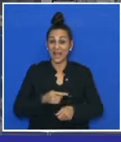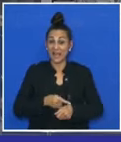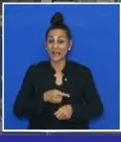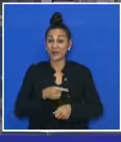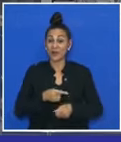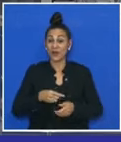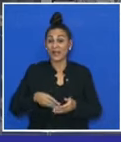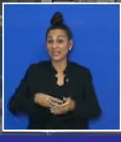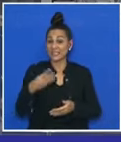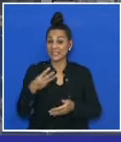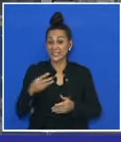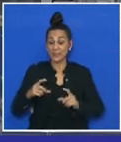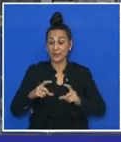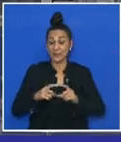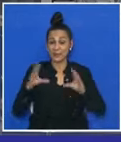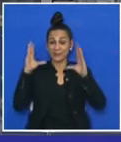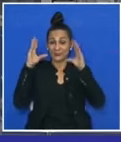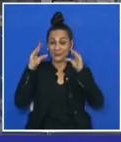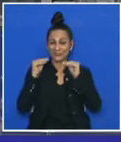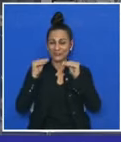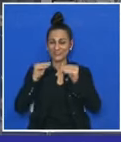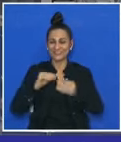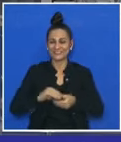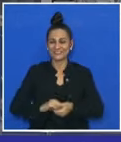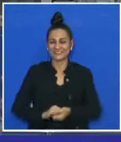Agora a terceira bola da noite.